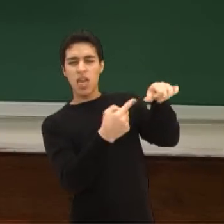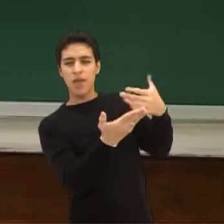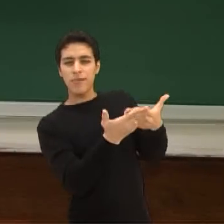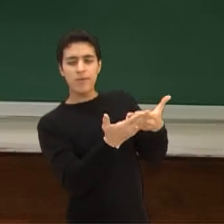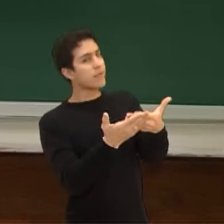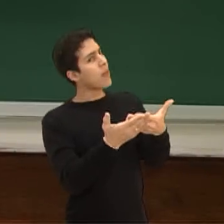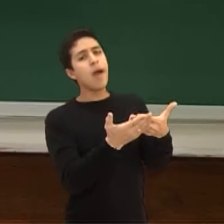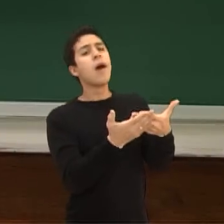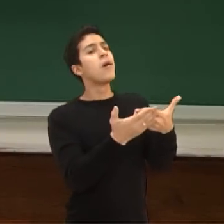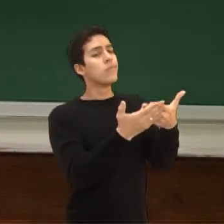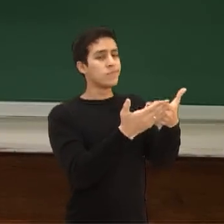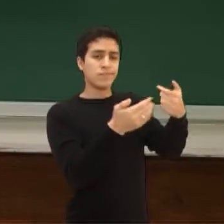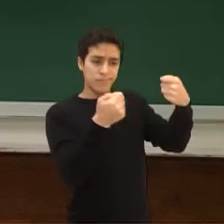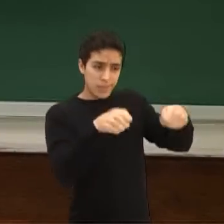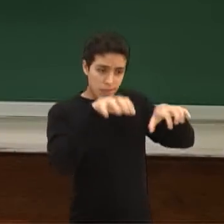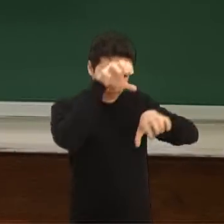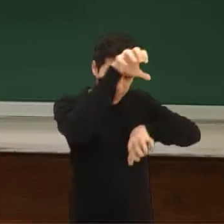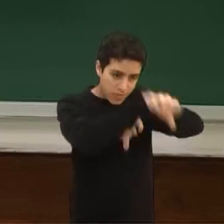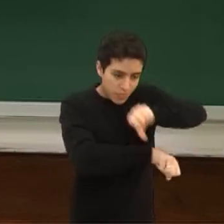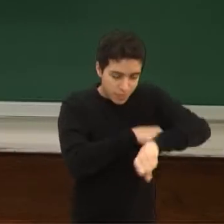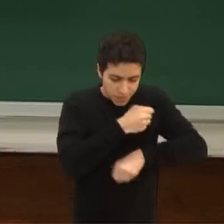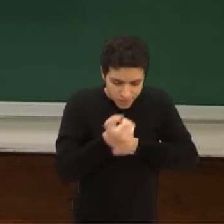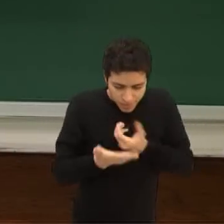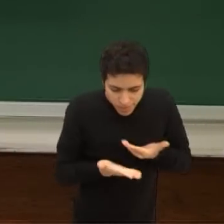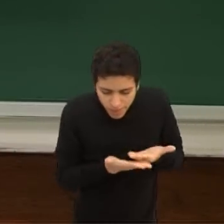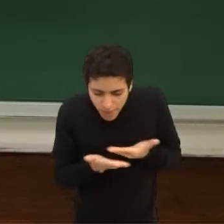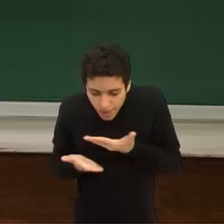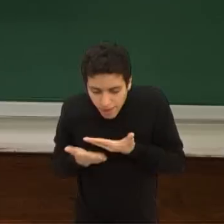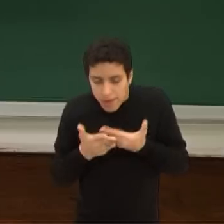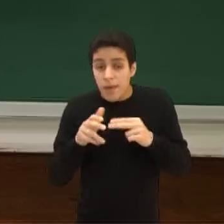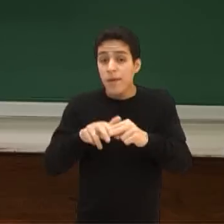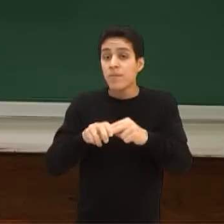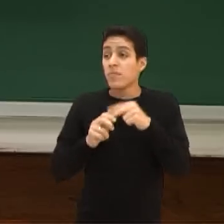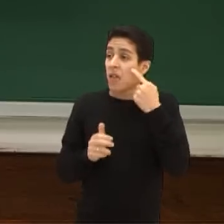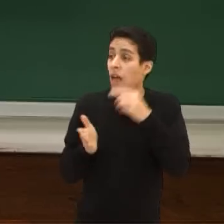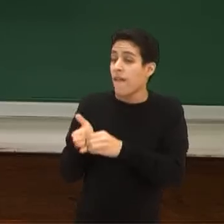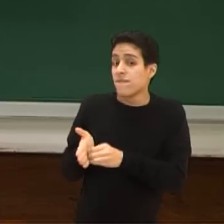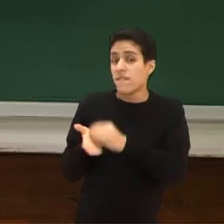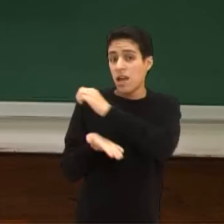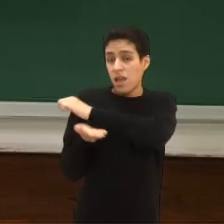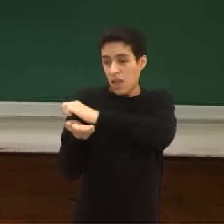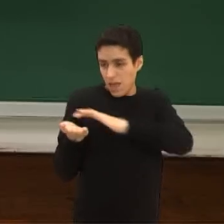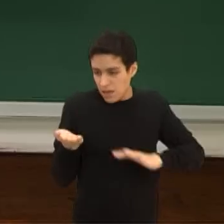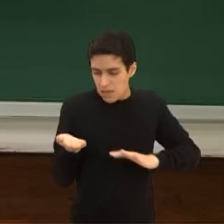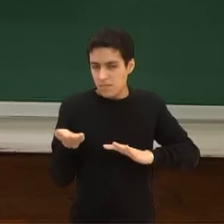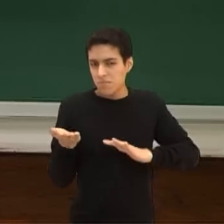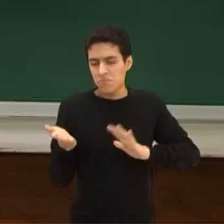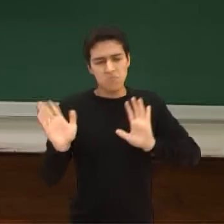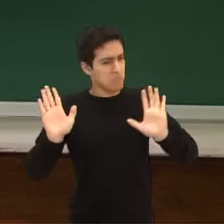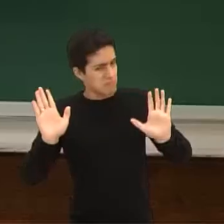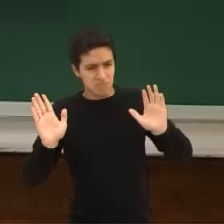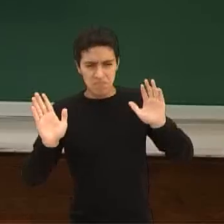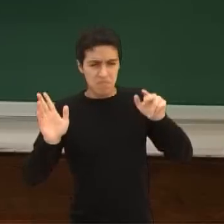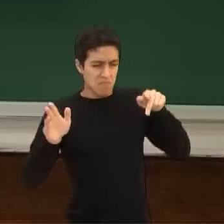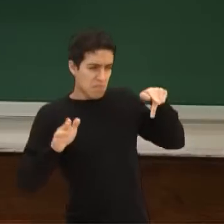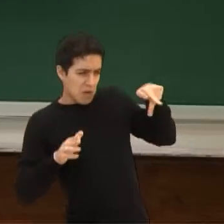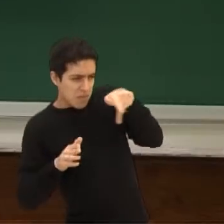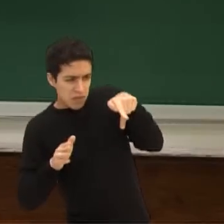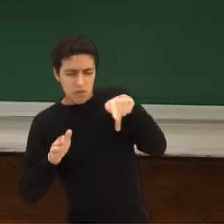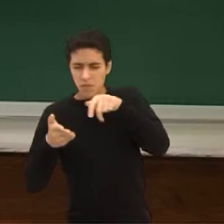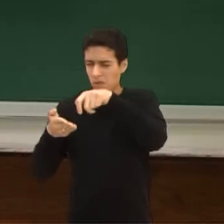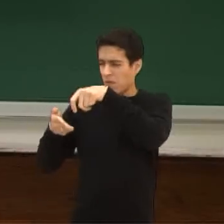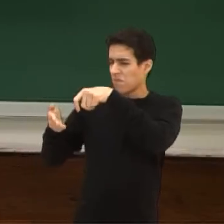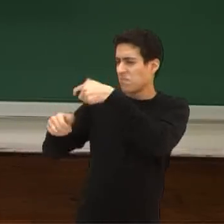nós temos que estudar, tá bom? Então, por isso que vários exercícios e aulas, independente do prof ou da disciplina,